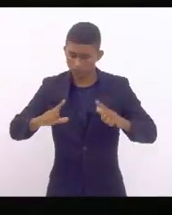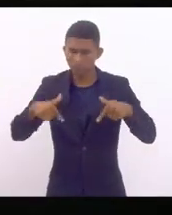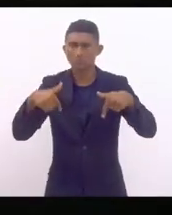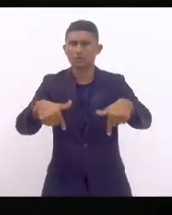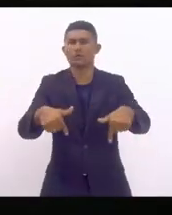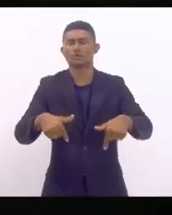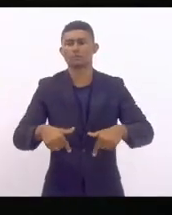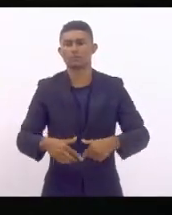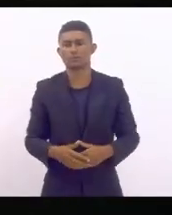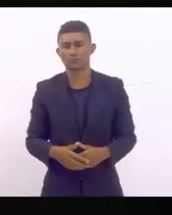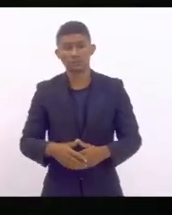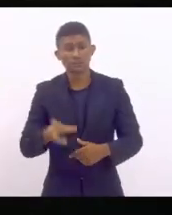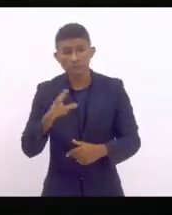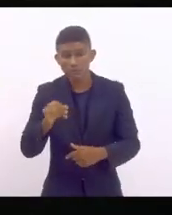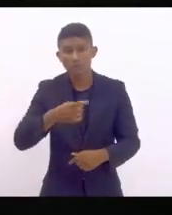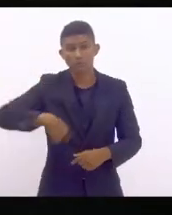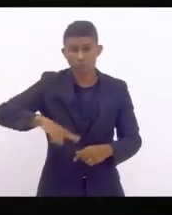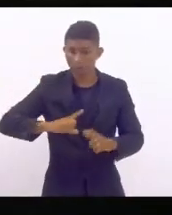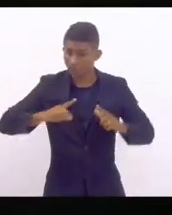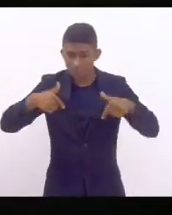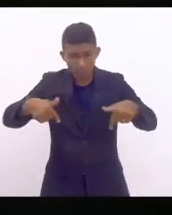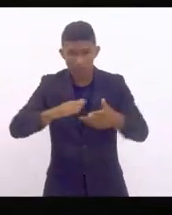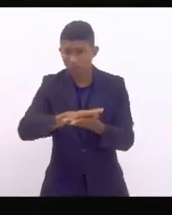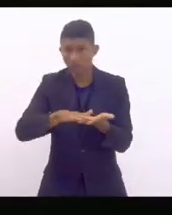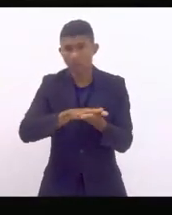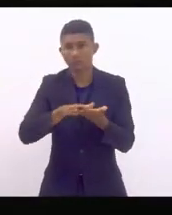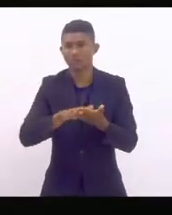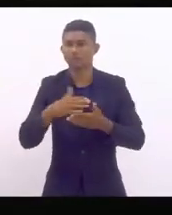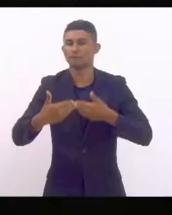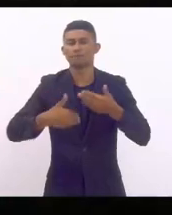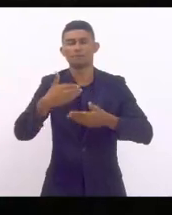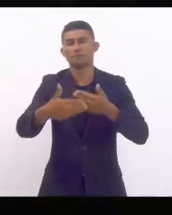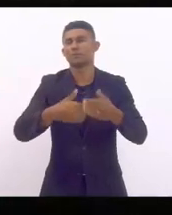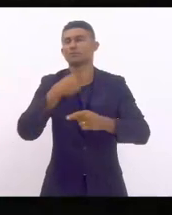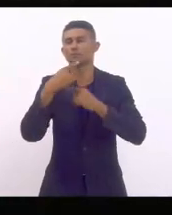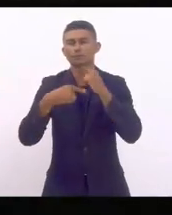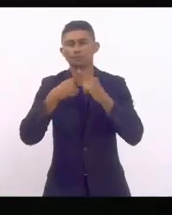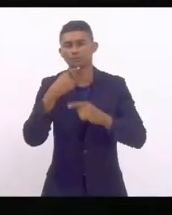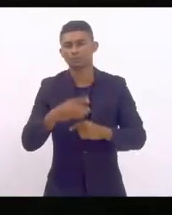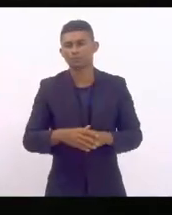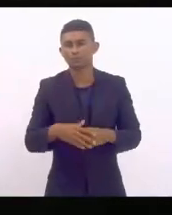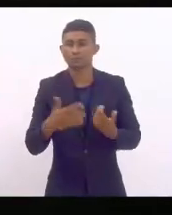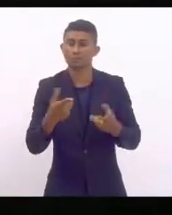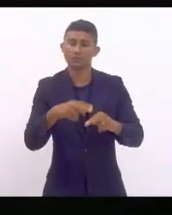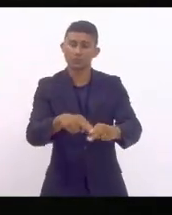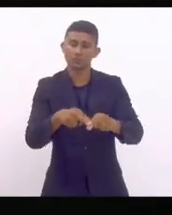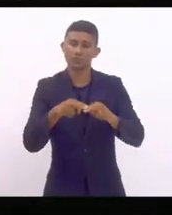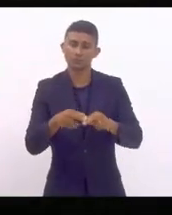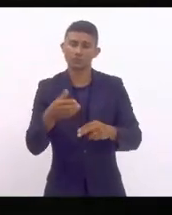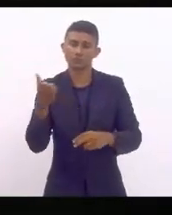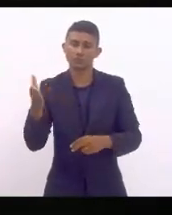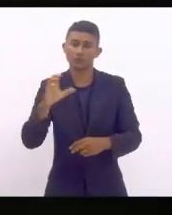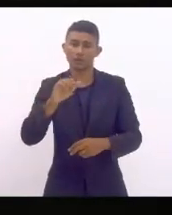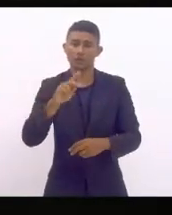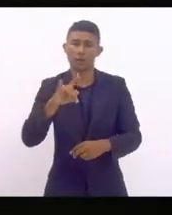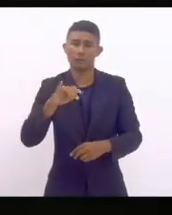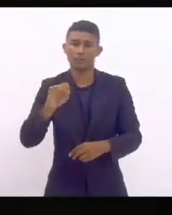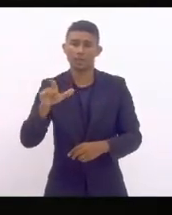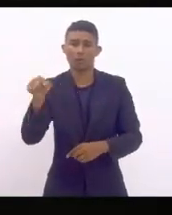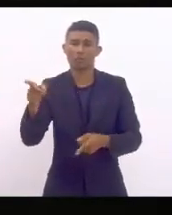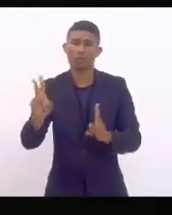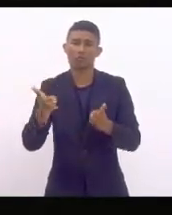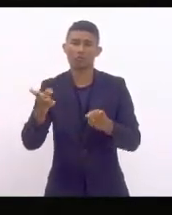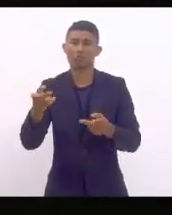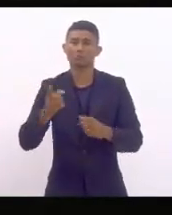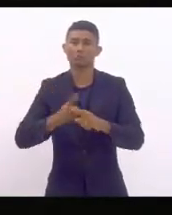Se não formos para o enfrentamento não haverá avanços é por isso que o capital comanda o espetáculo que o